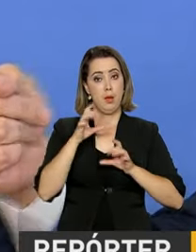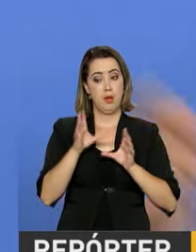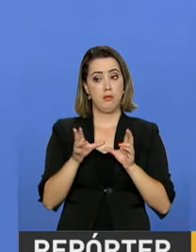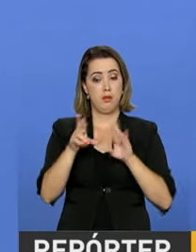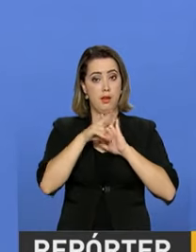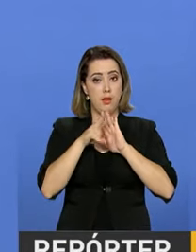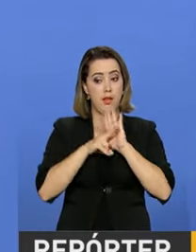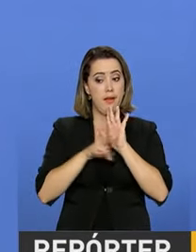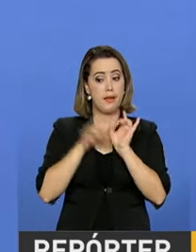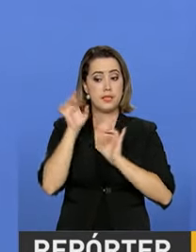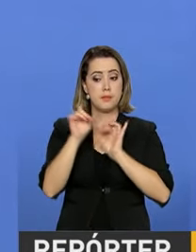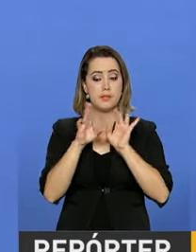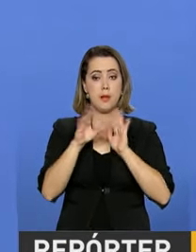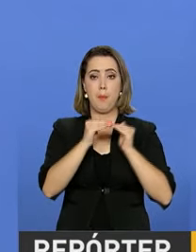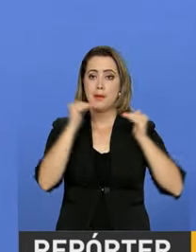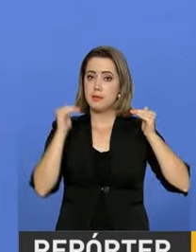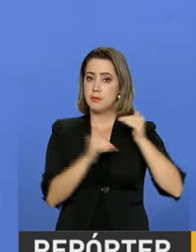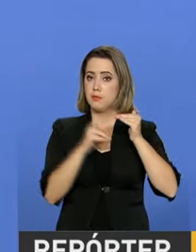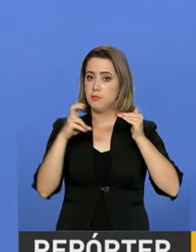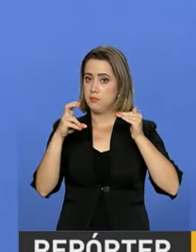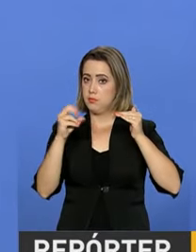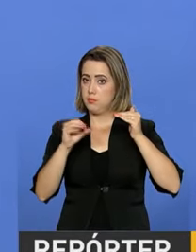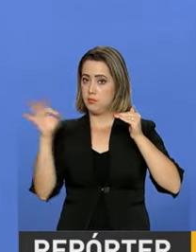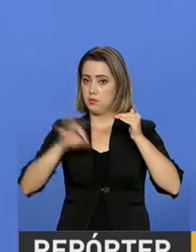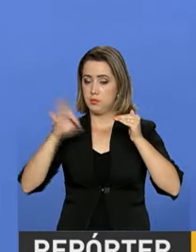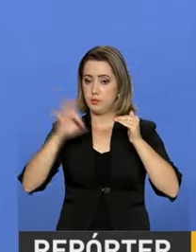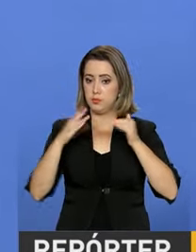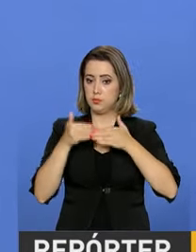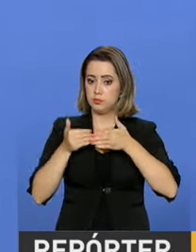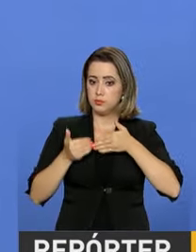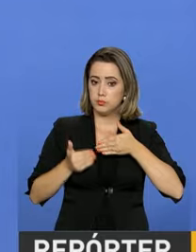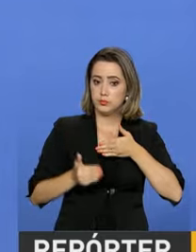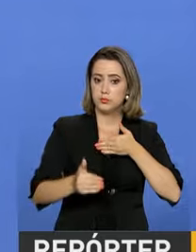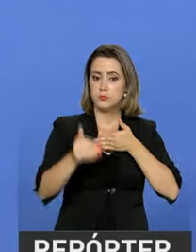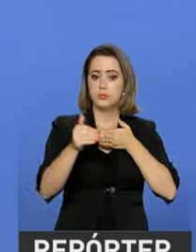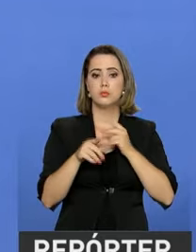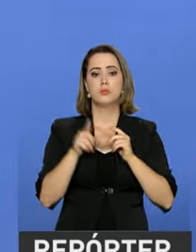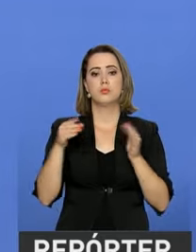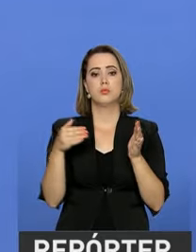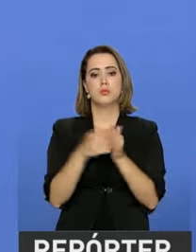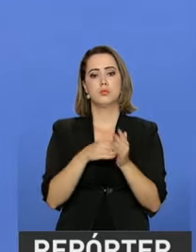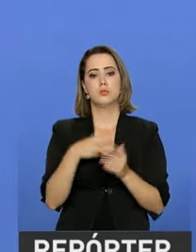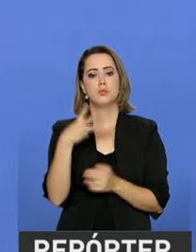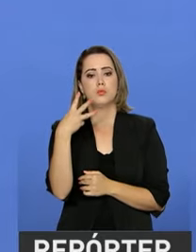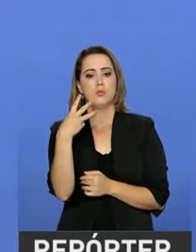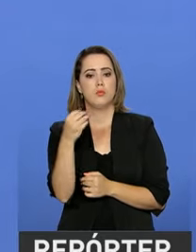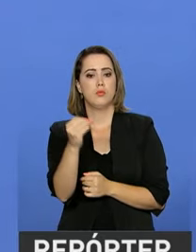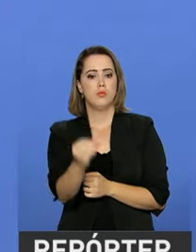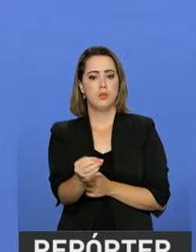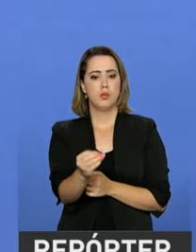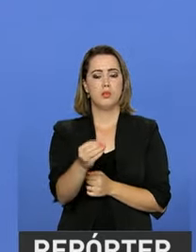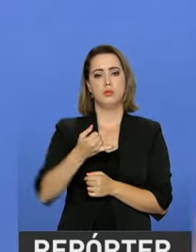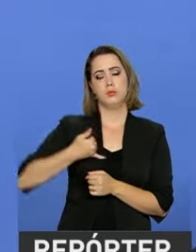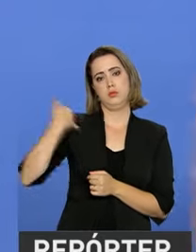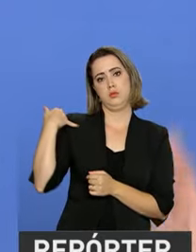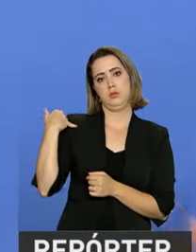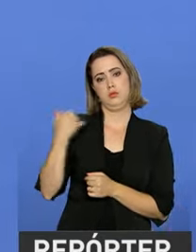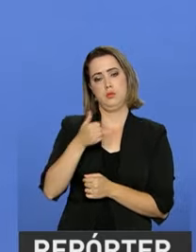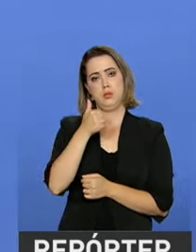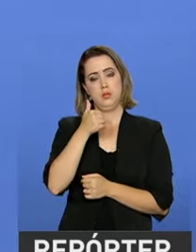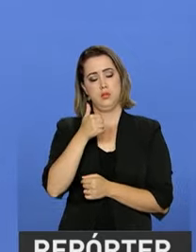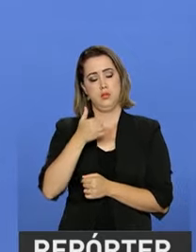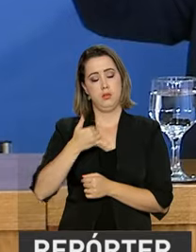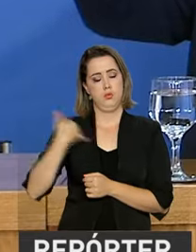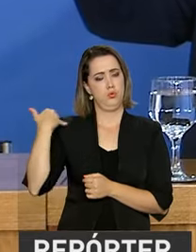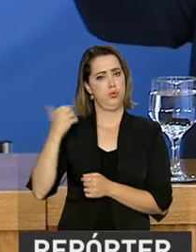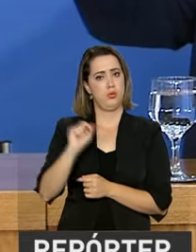que 50% e ele se estenderá até Possivelmente até os 30 anos de idade para homens e